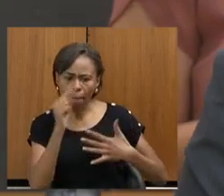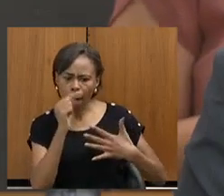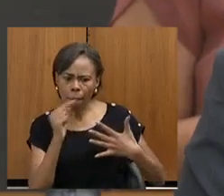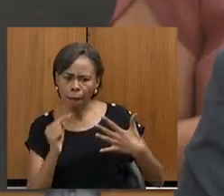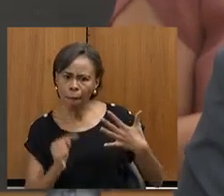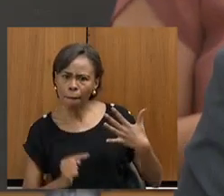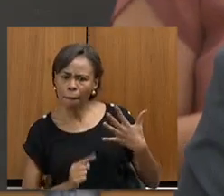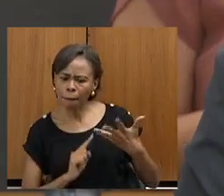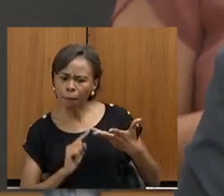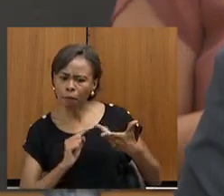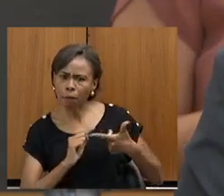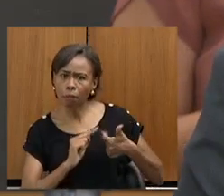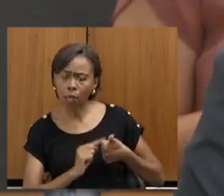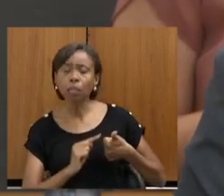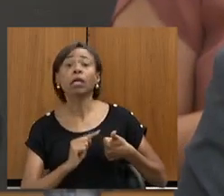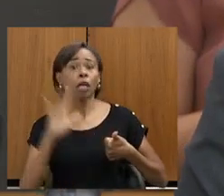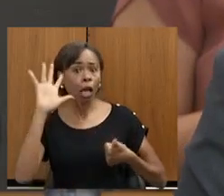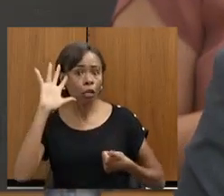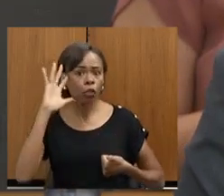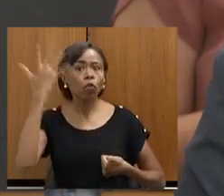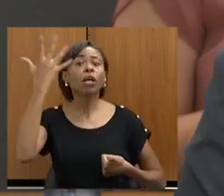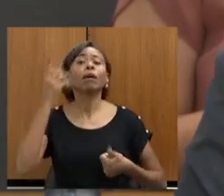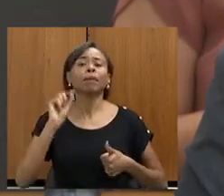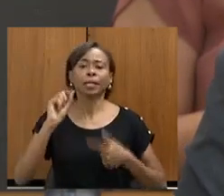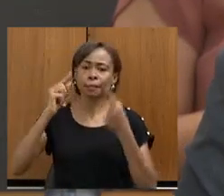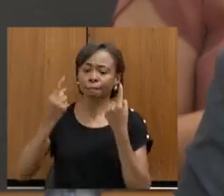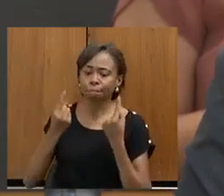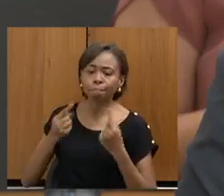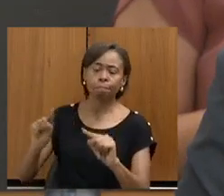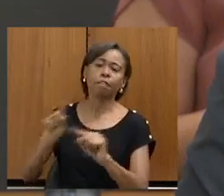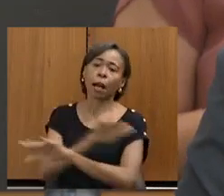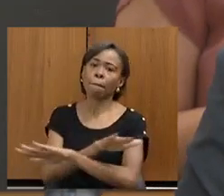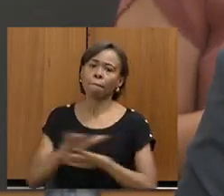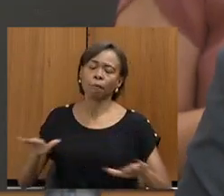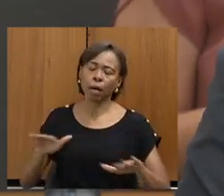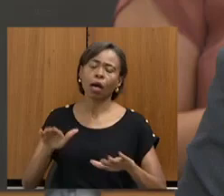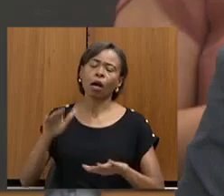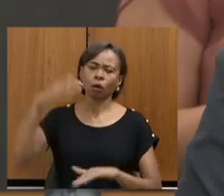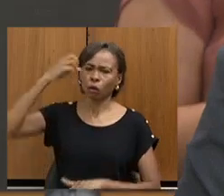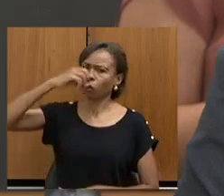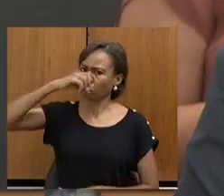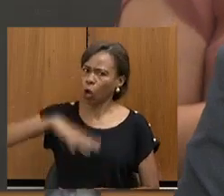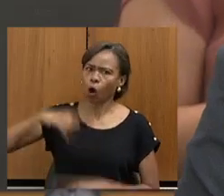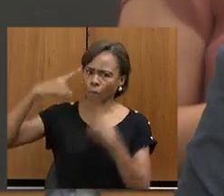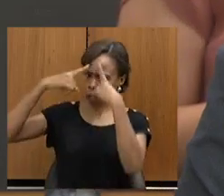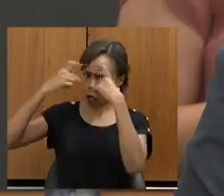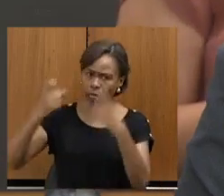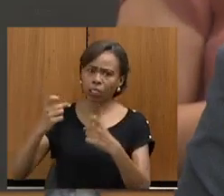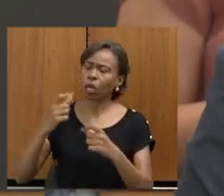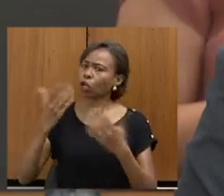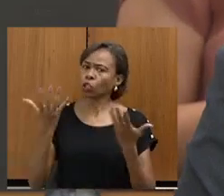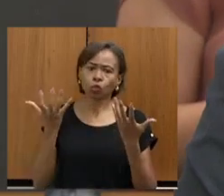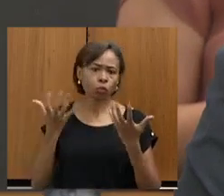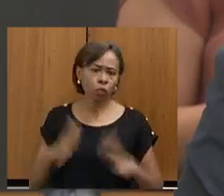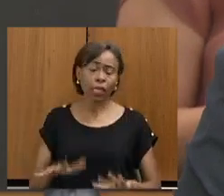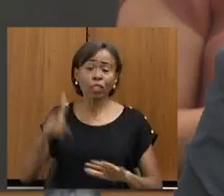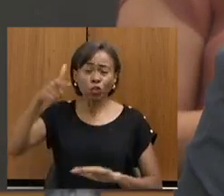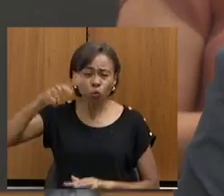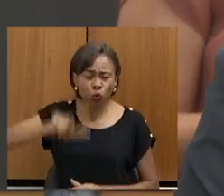bem fundamentados para a gente combater a violência lá na ponta. Nós não queremos que cenas como essas,